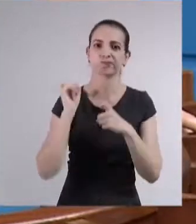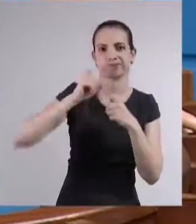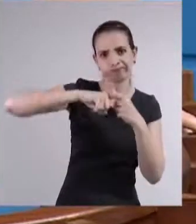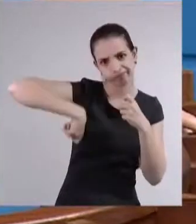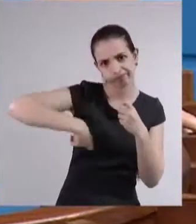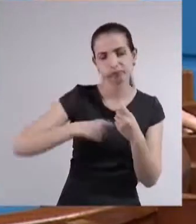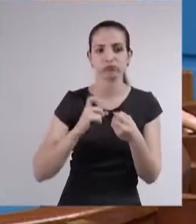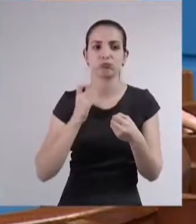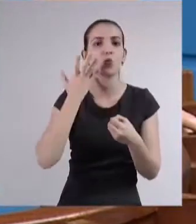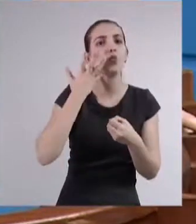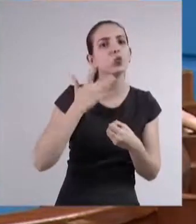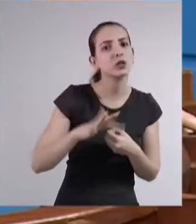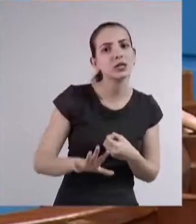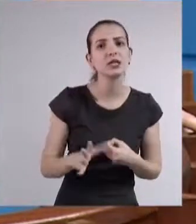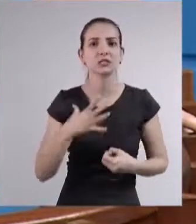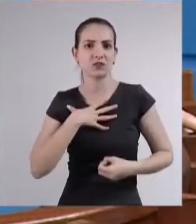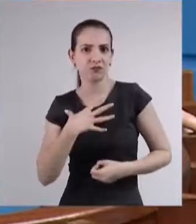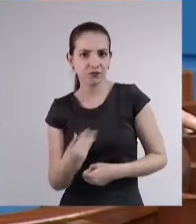Incesto.